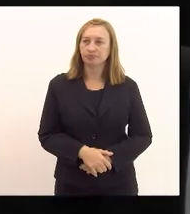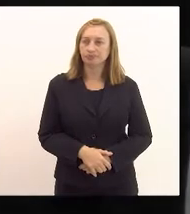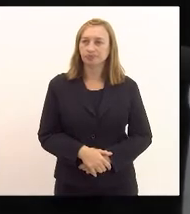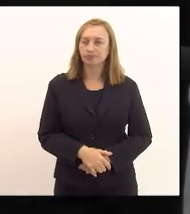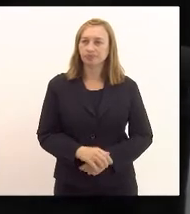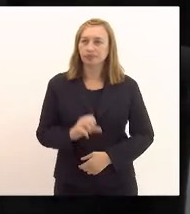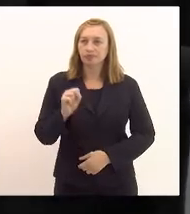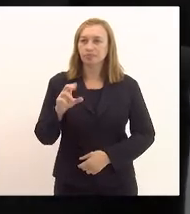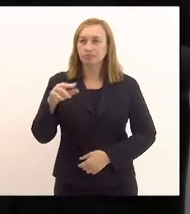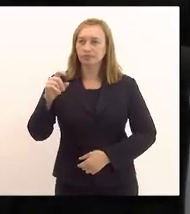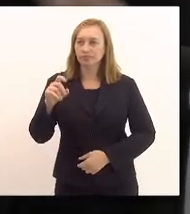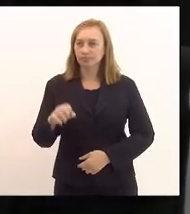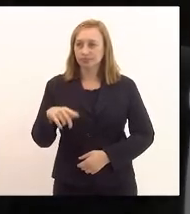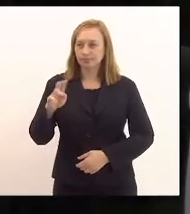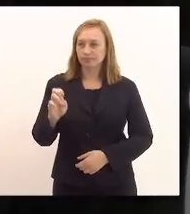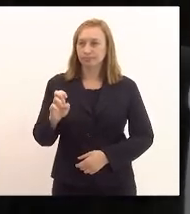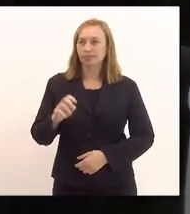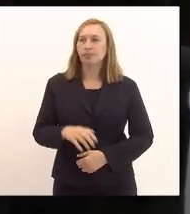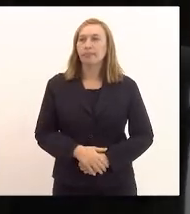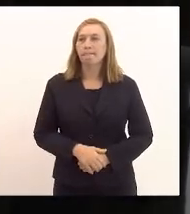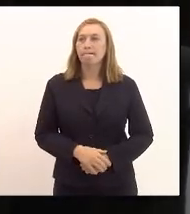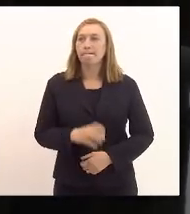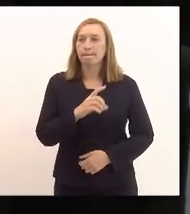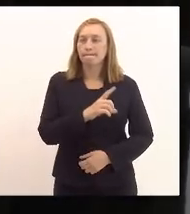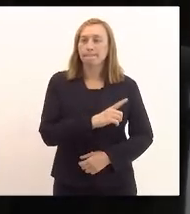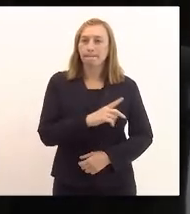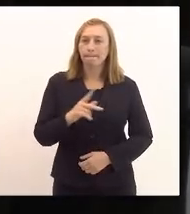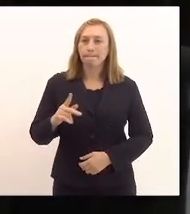a suian dos Santos defensora